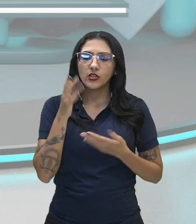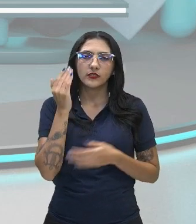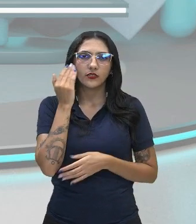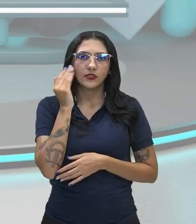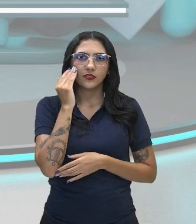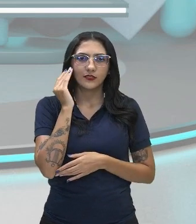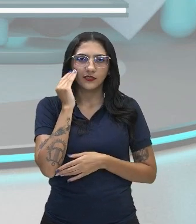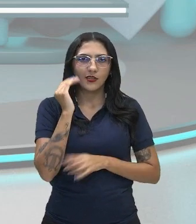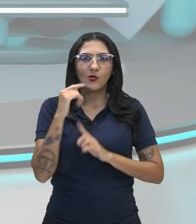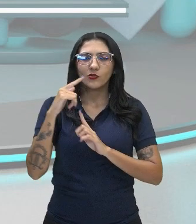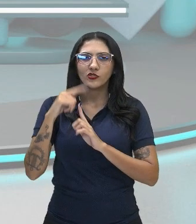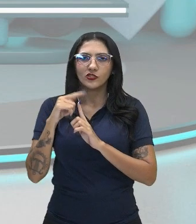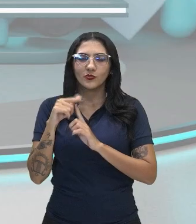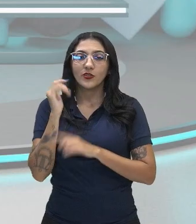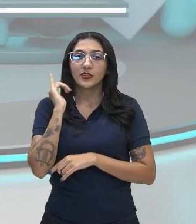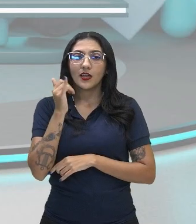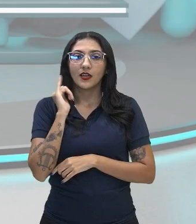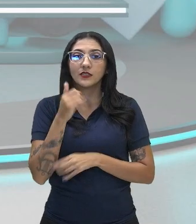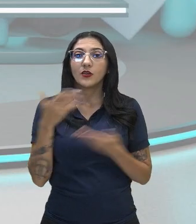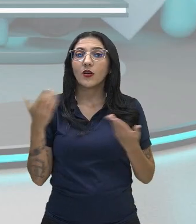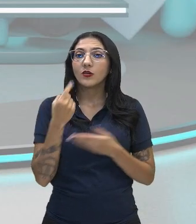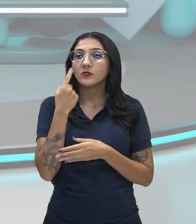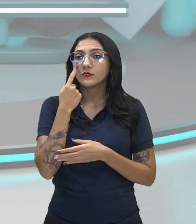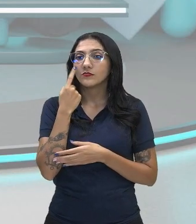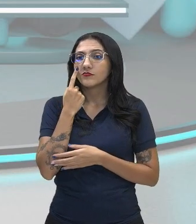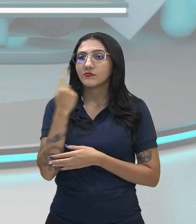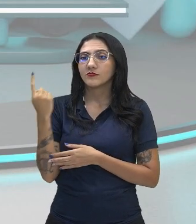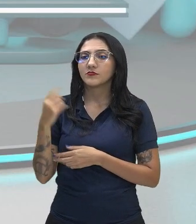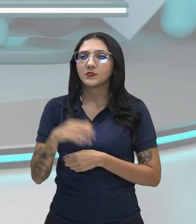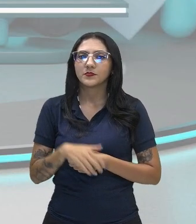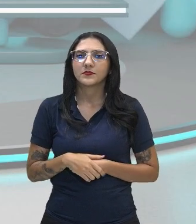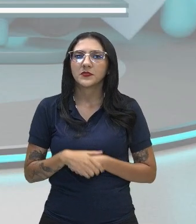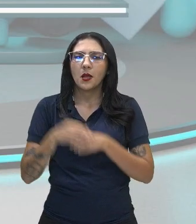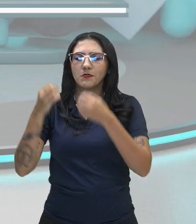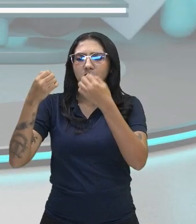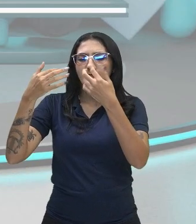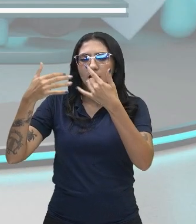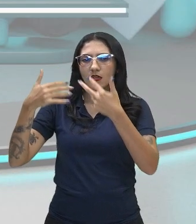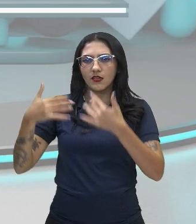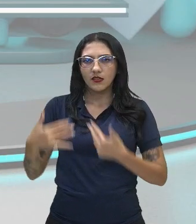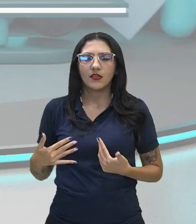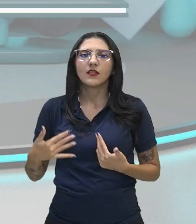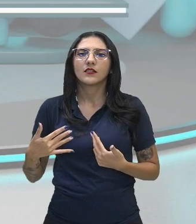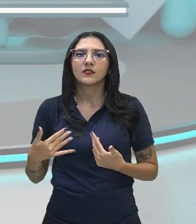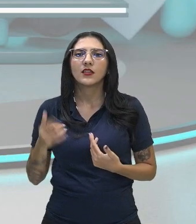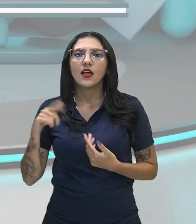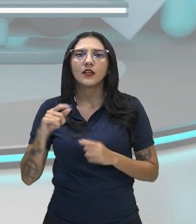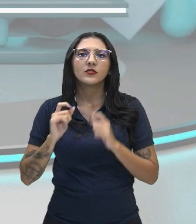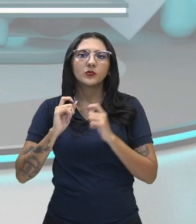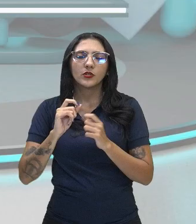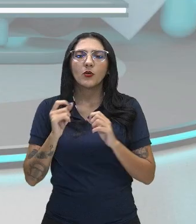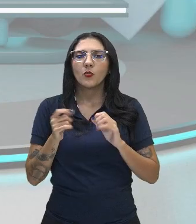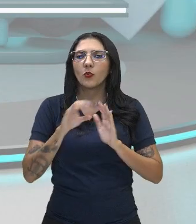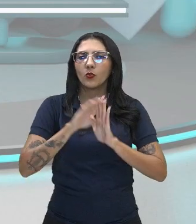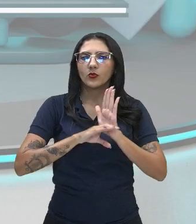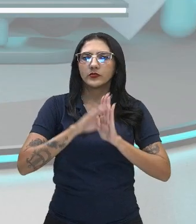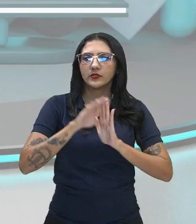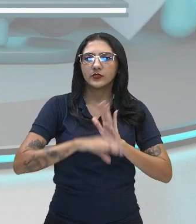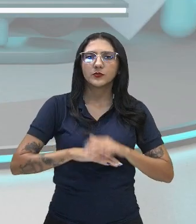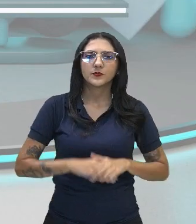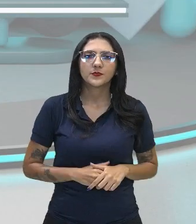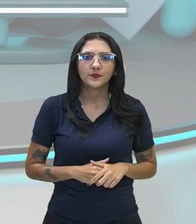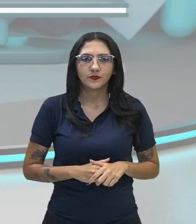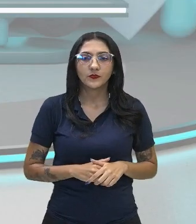narração, vamos compreender a descrição. Olha, a descrição traz o seguinte conceito: descrição